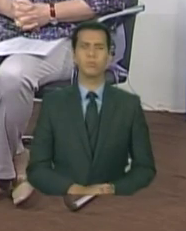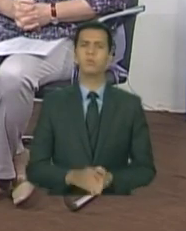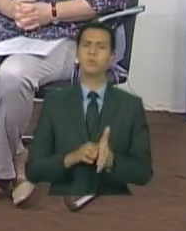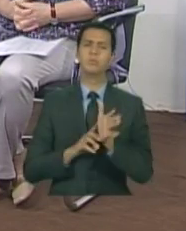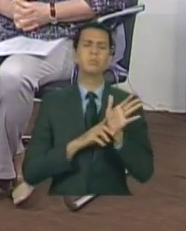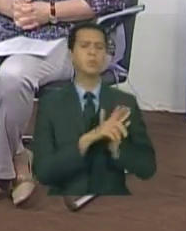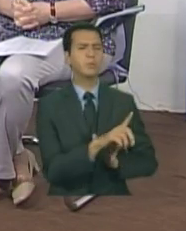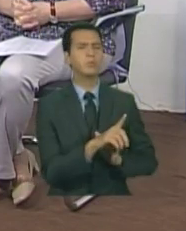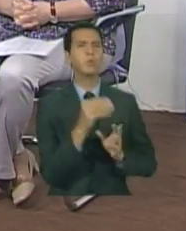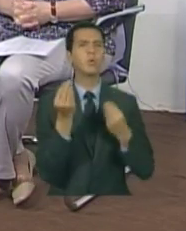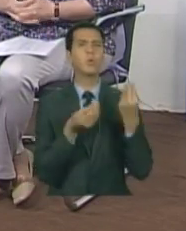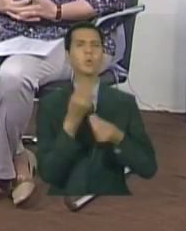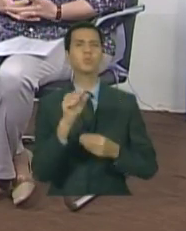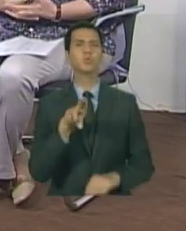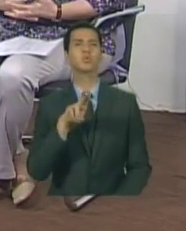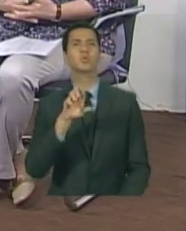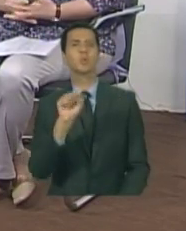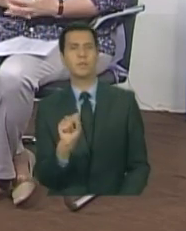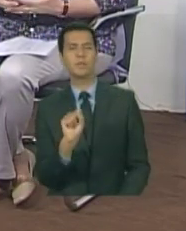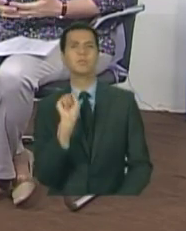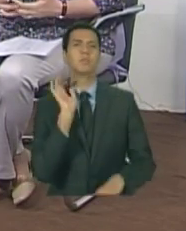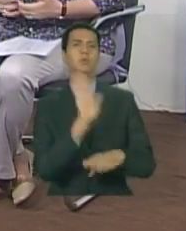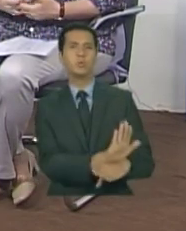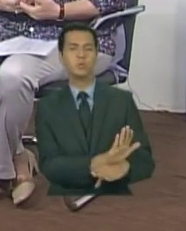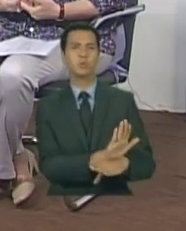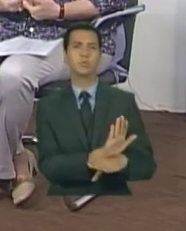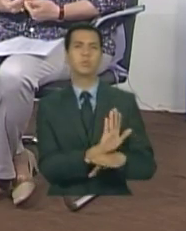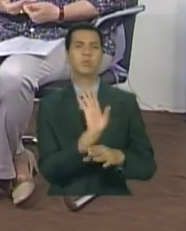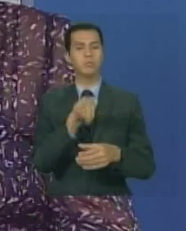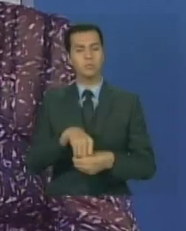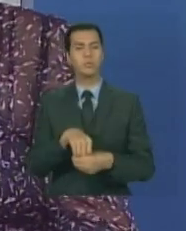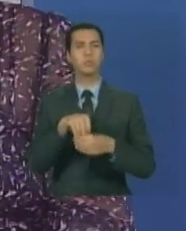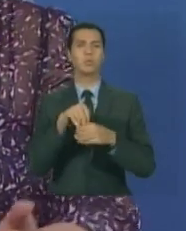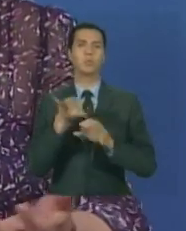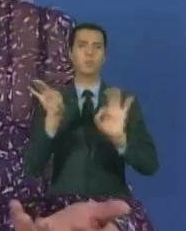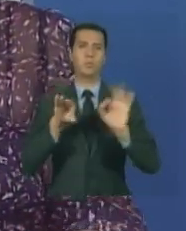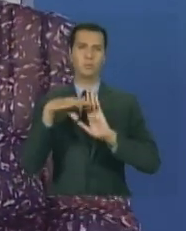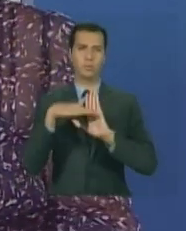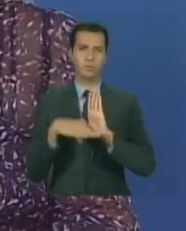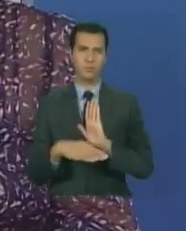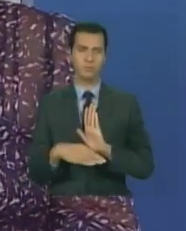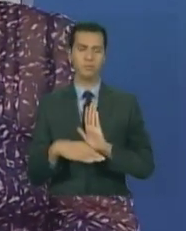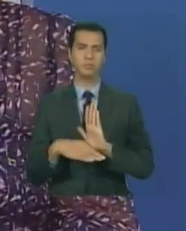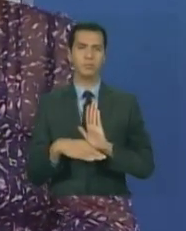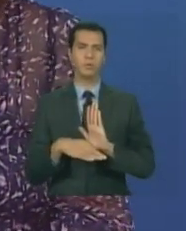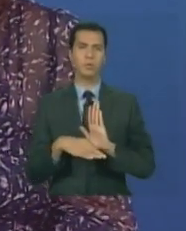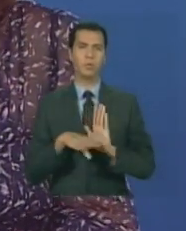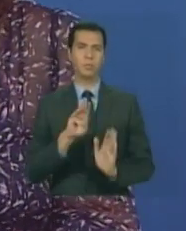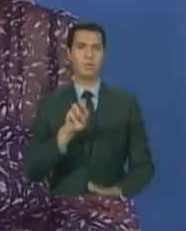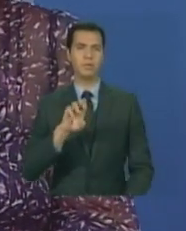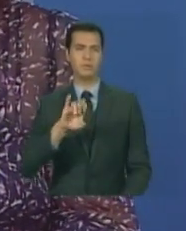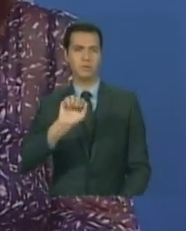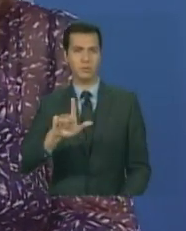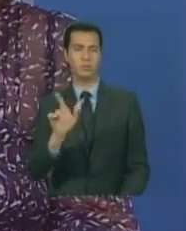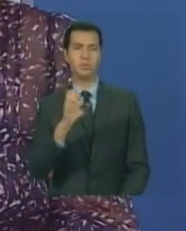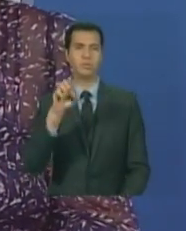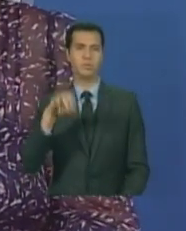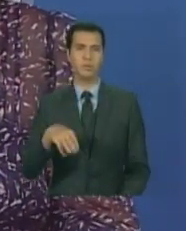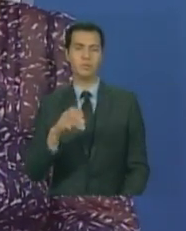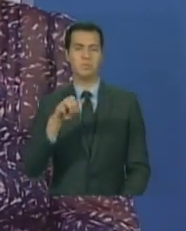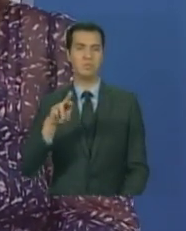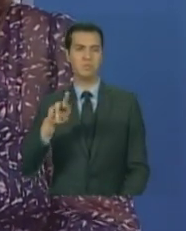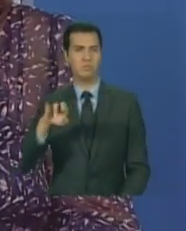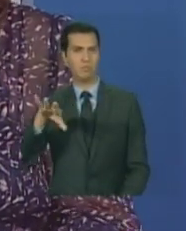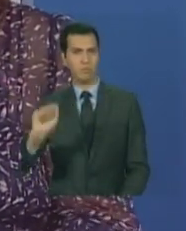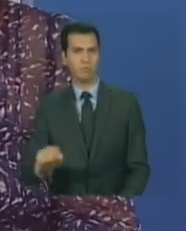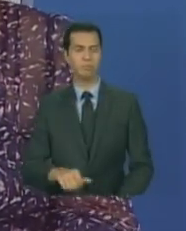dá? Olha, ele se dá a partir de toda a sua capilaridade, né, que hoje o Sistema